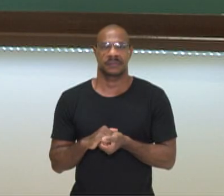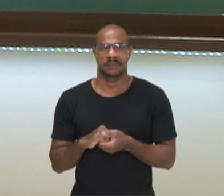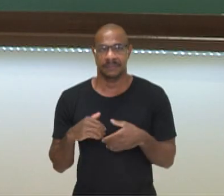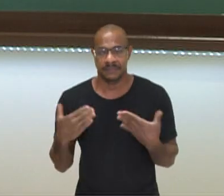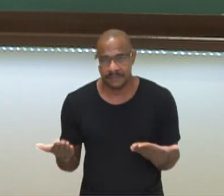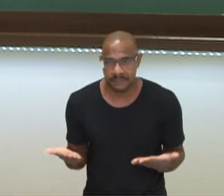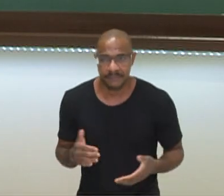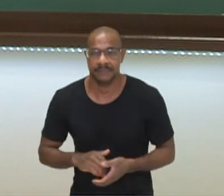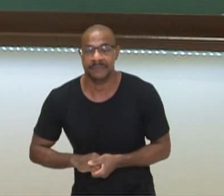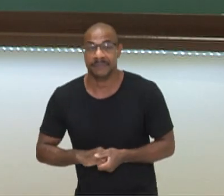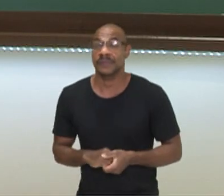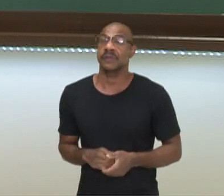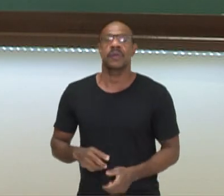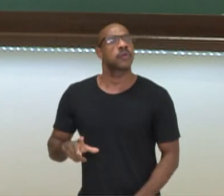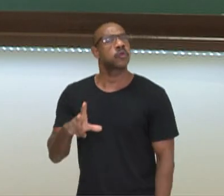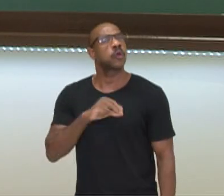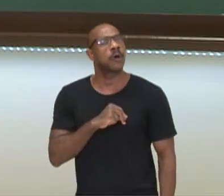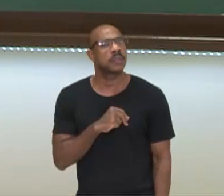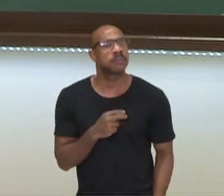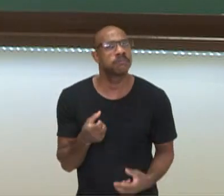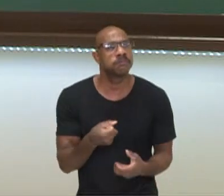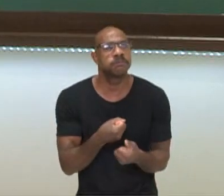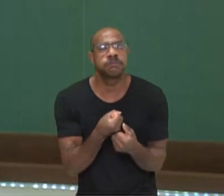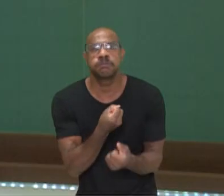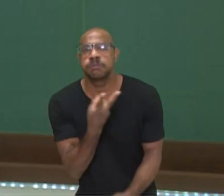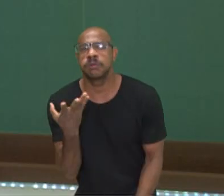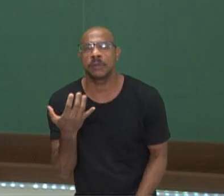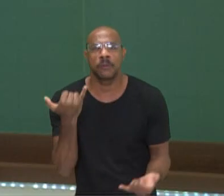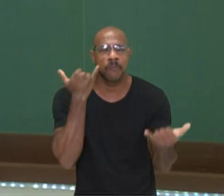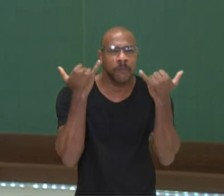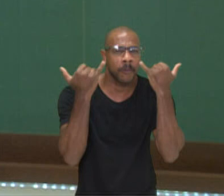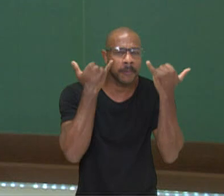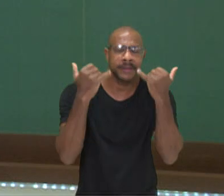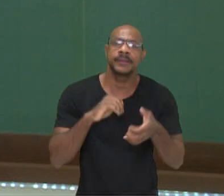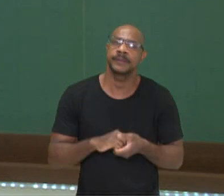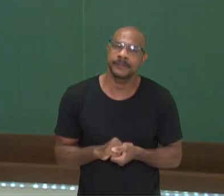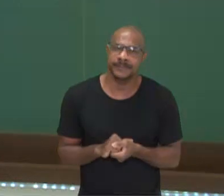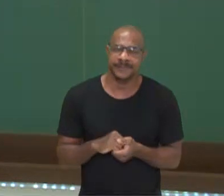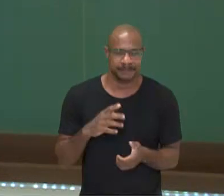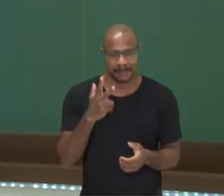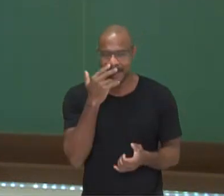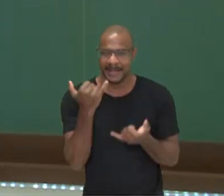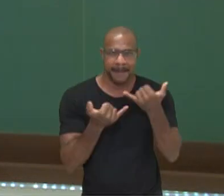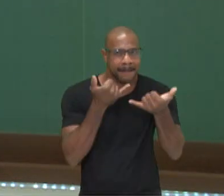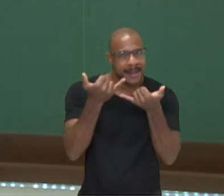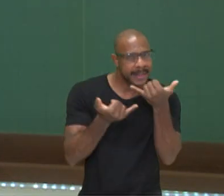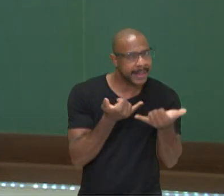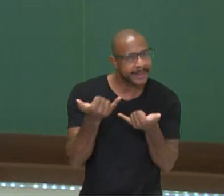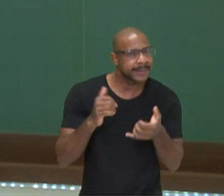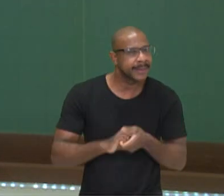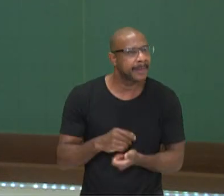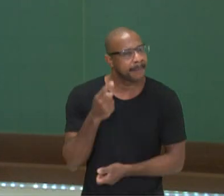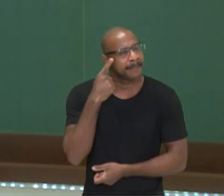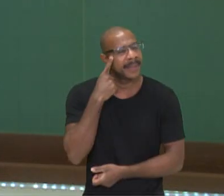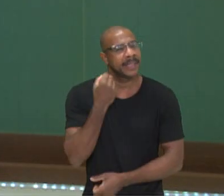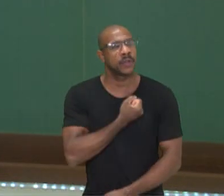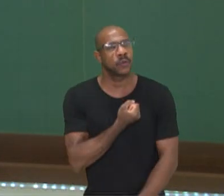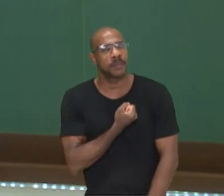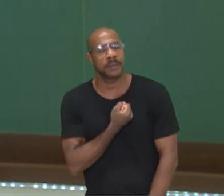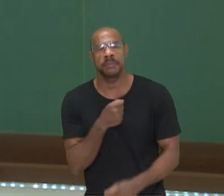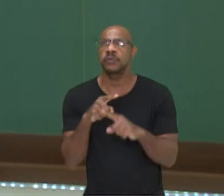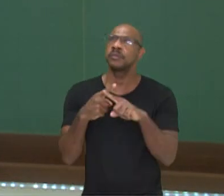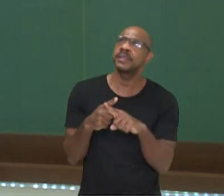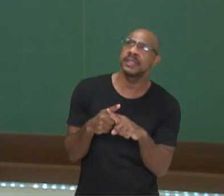E aí? Nossa, professora, quanta informação, né? Parece aquela brincadeira, já brincaram daquilo que fala assim, pense um número, multiplique por